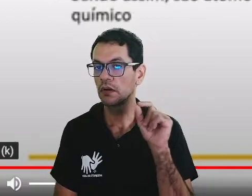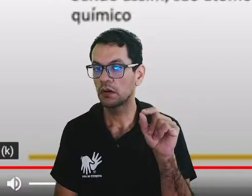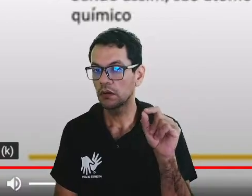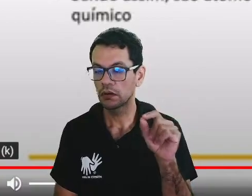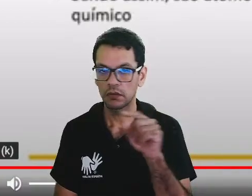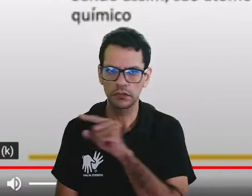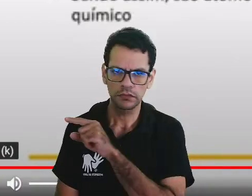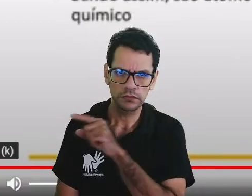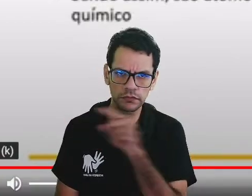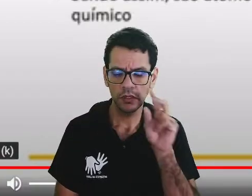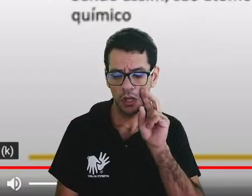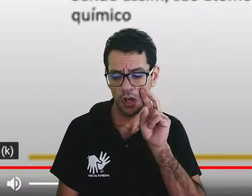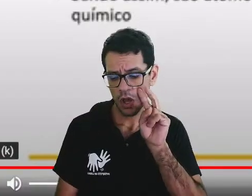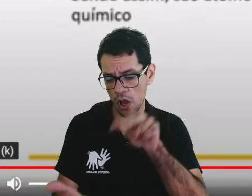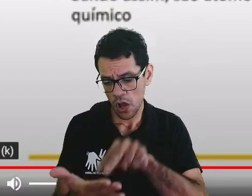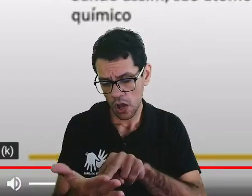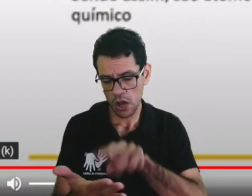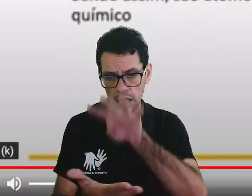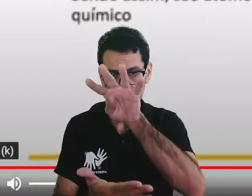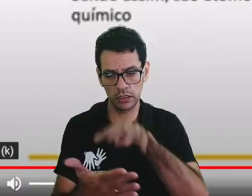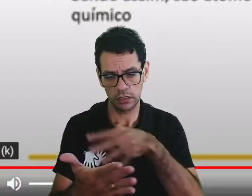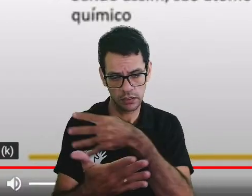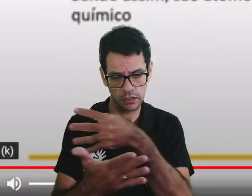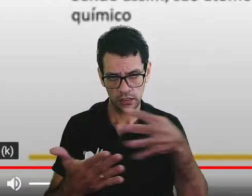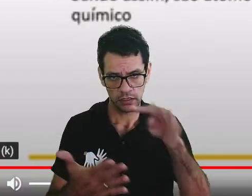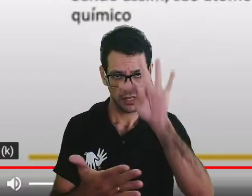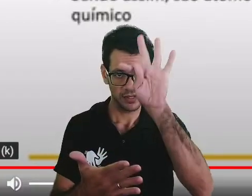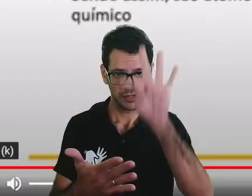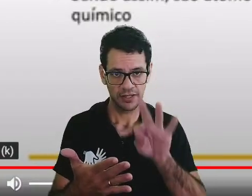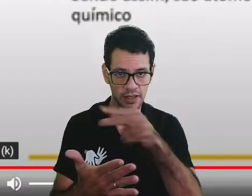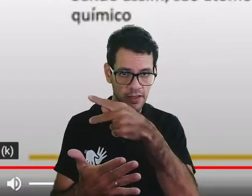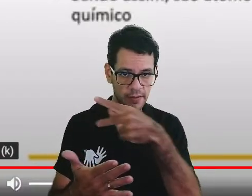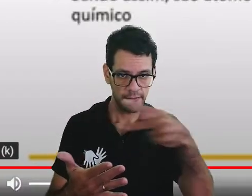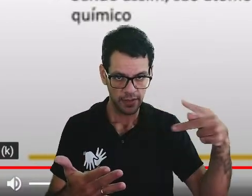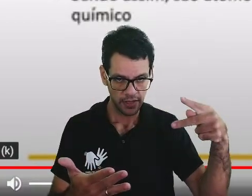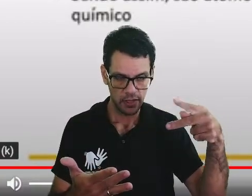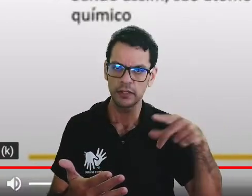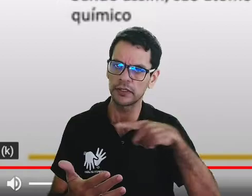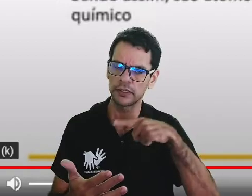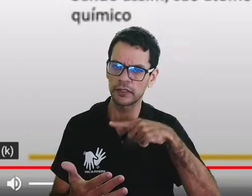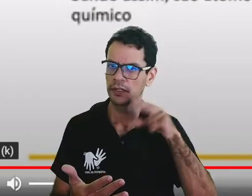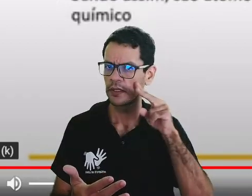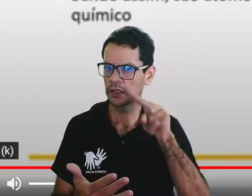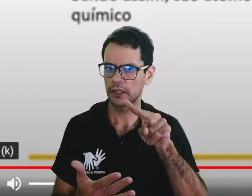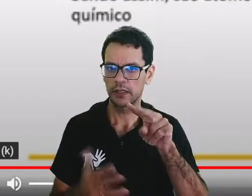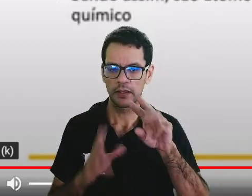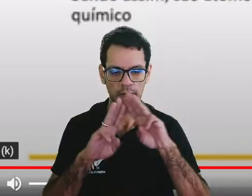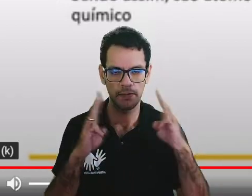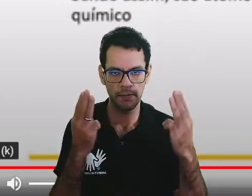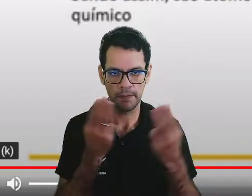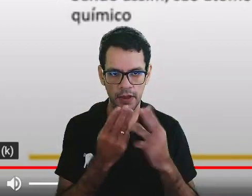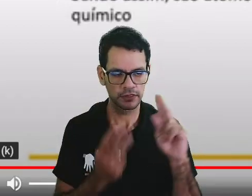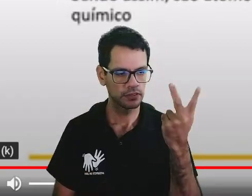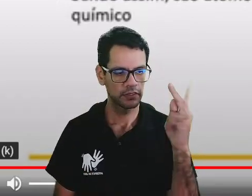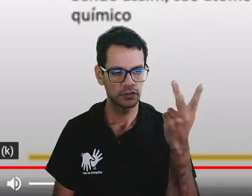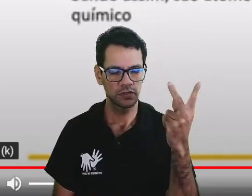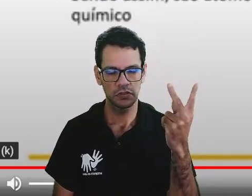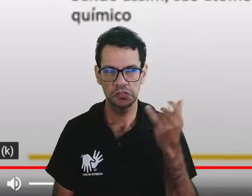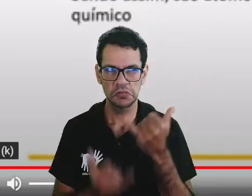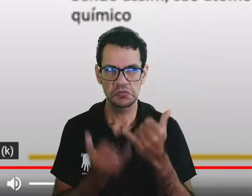vocês olham na tabela periódica, vocês vão encontrar lá a massa do hidrogênio mais próxima de 1,